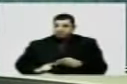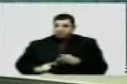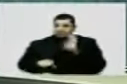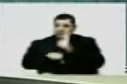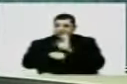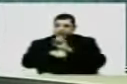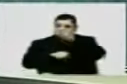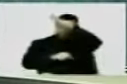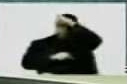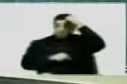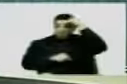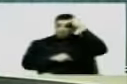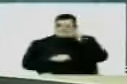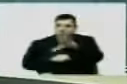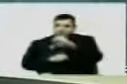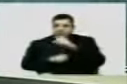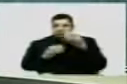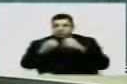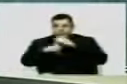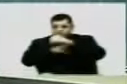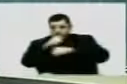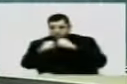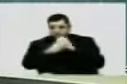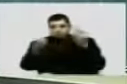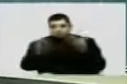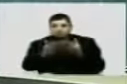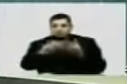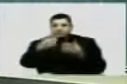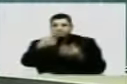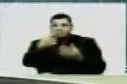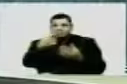o Estado do Amazonas arrecadará no ano que vem